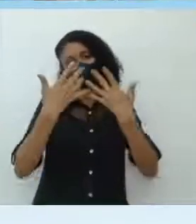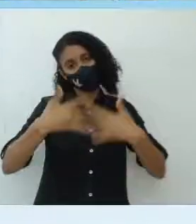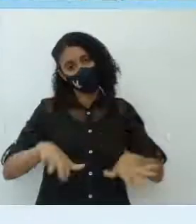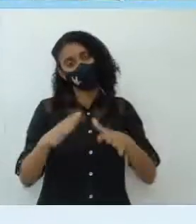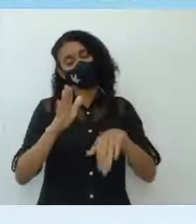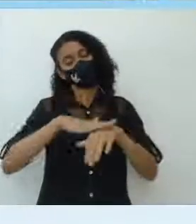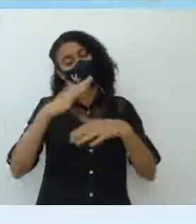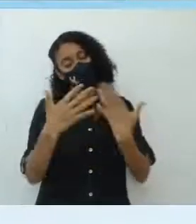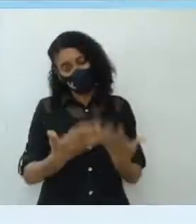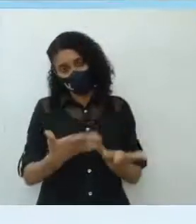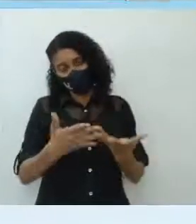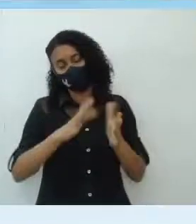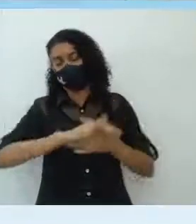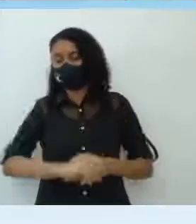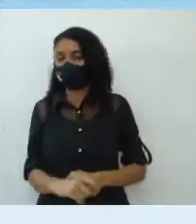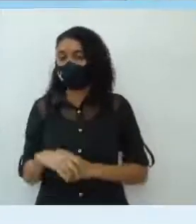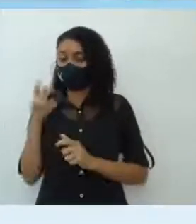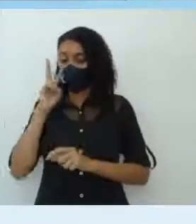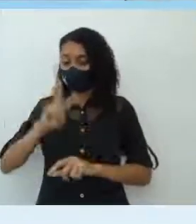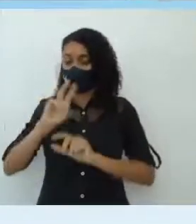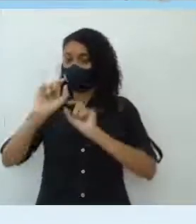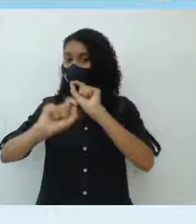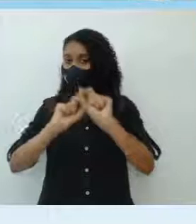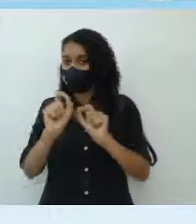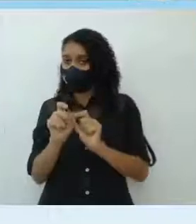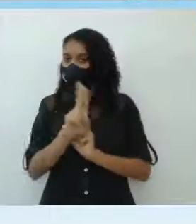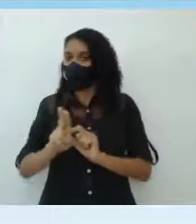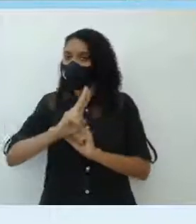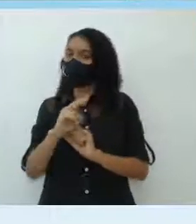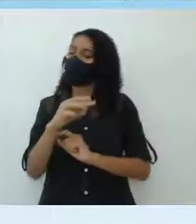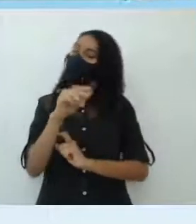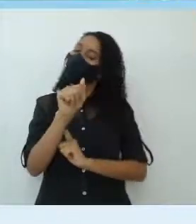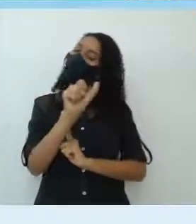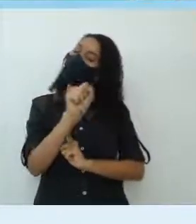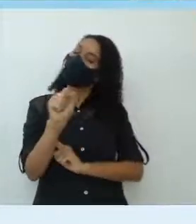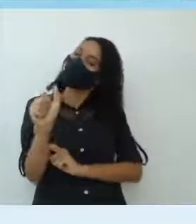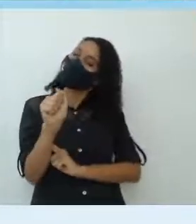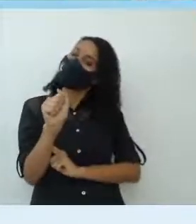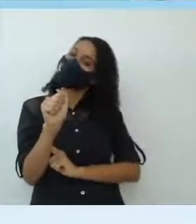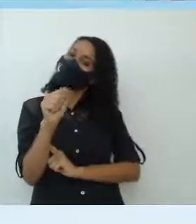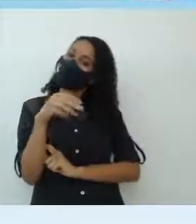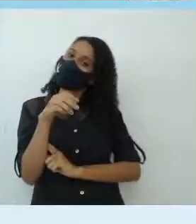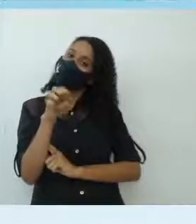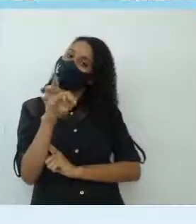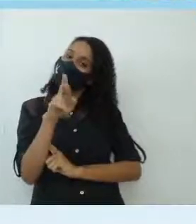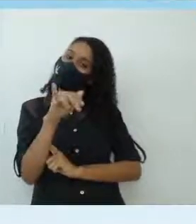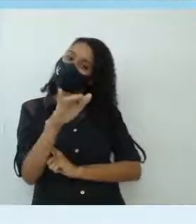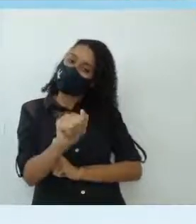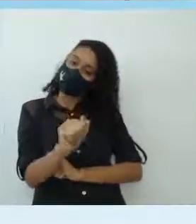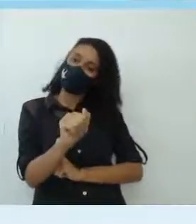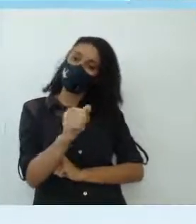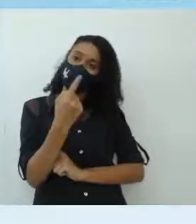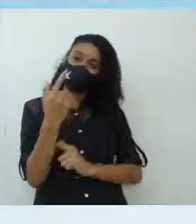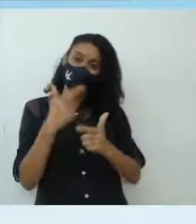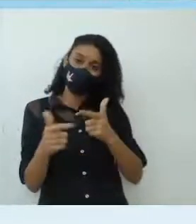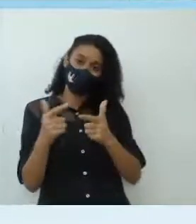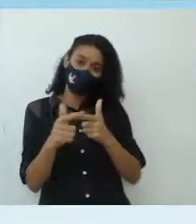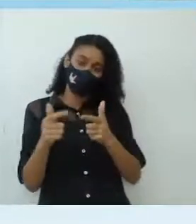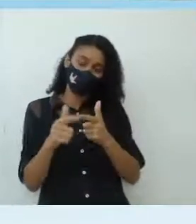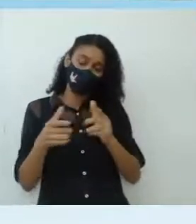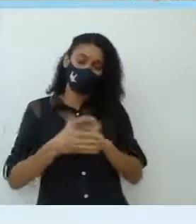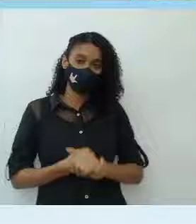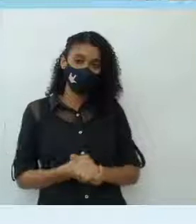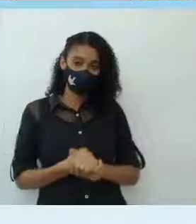mais leve. Então, veja que usar a massa como métrica já tem pelo menos um problema. Elementos